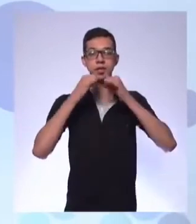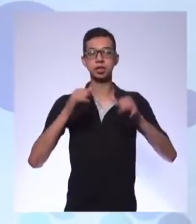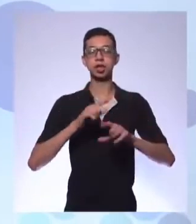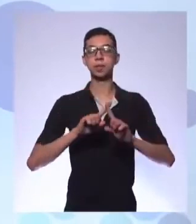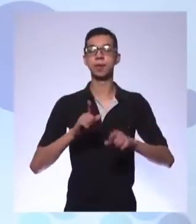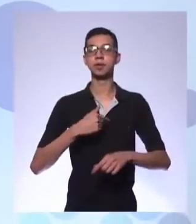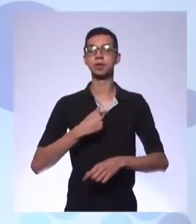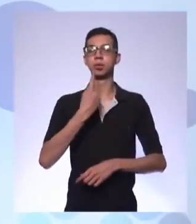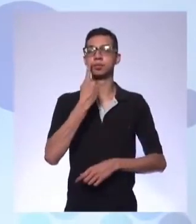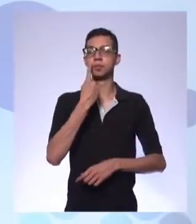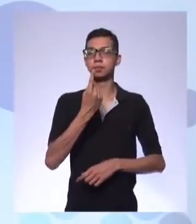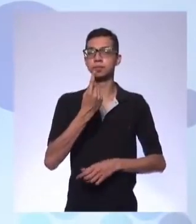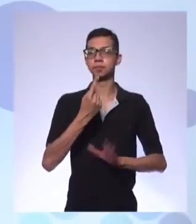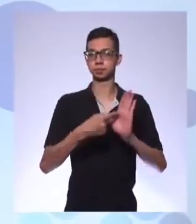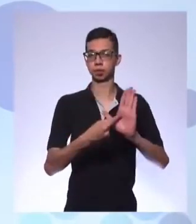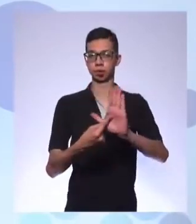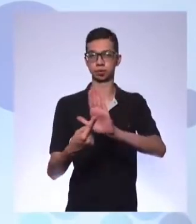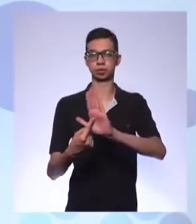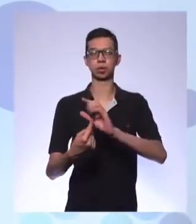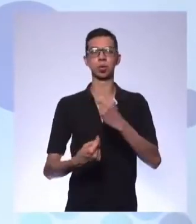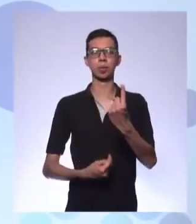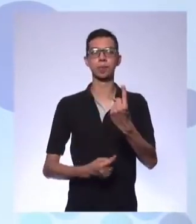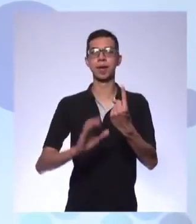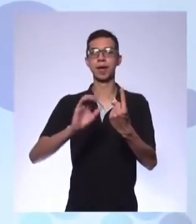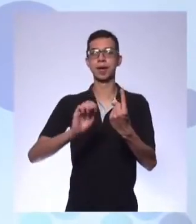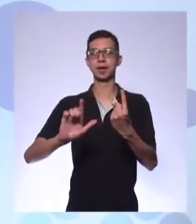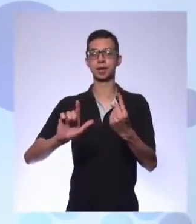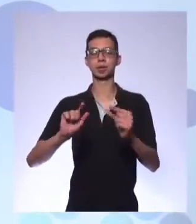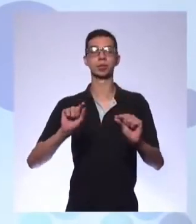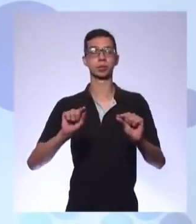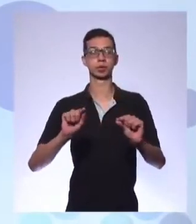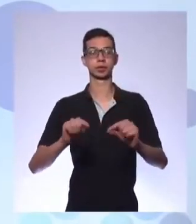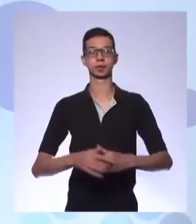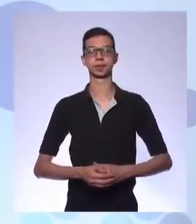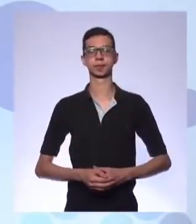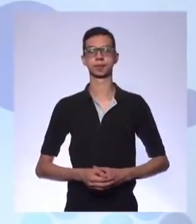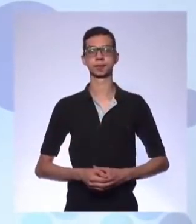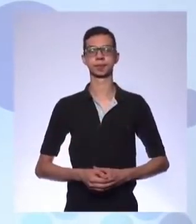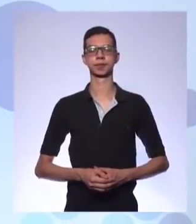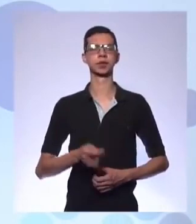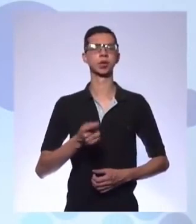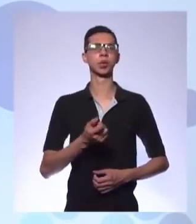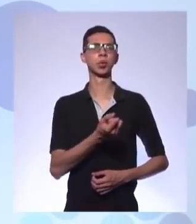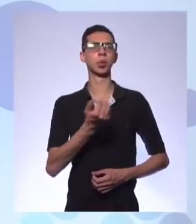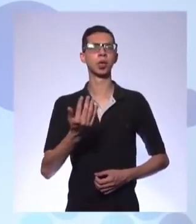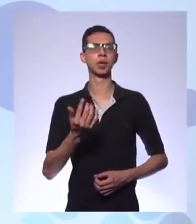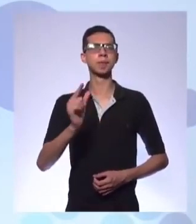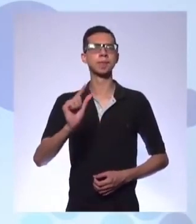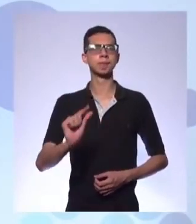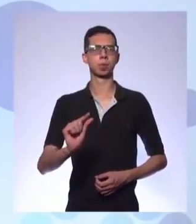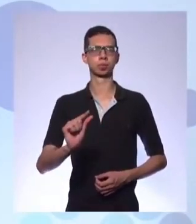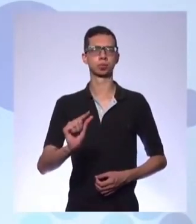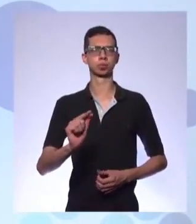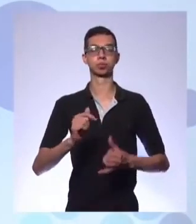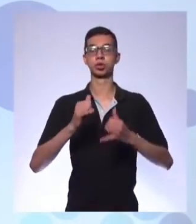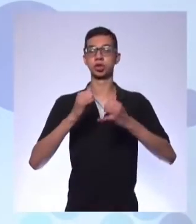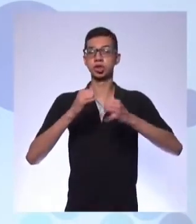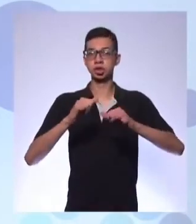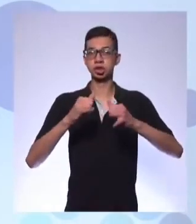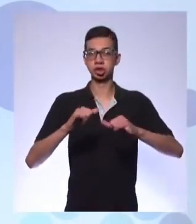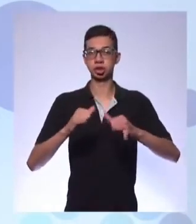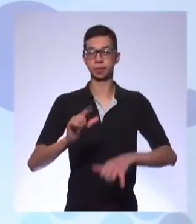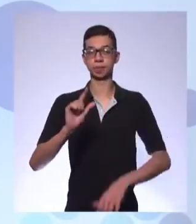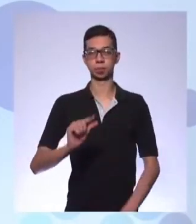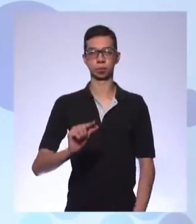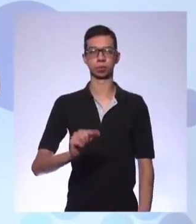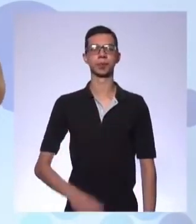observação do seguinte: uma caloria é uma unidade de energia, mas é uma quantidade muito pequena de energia. Isso você pode ver